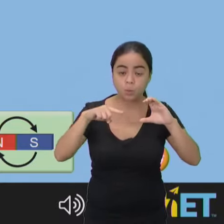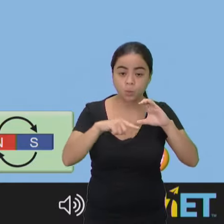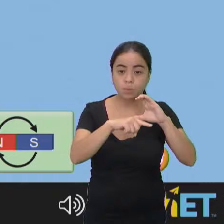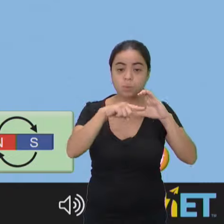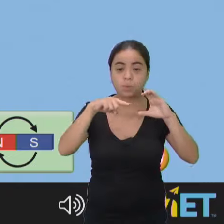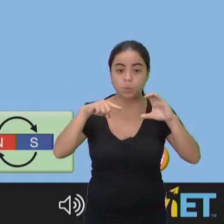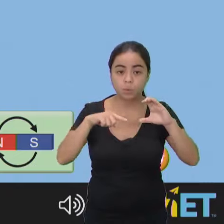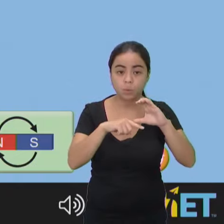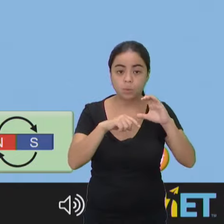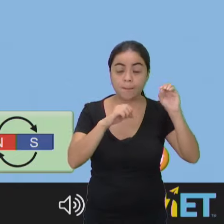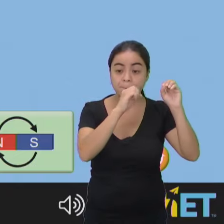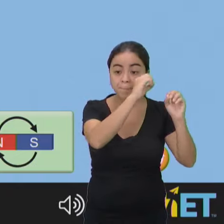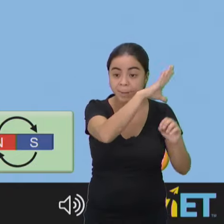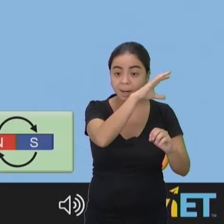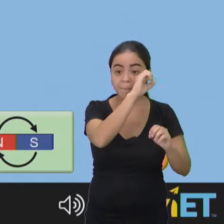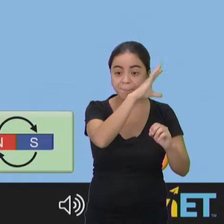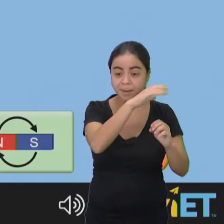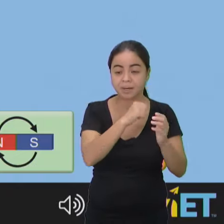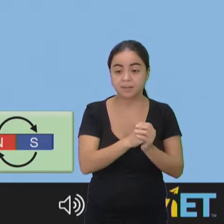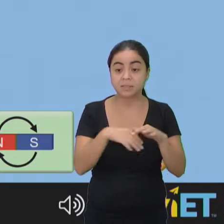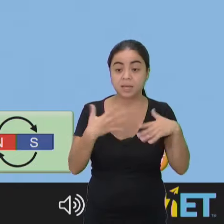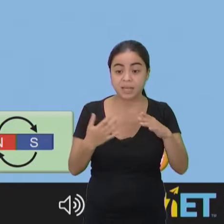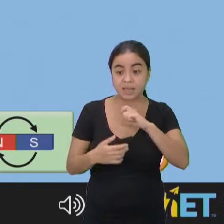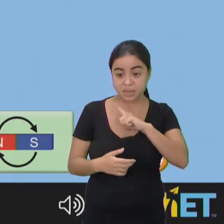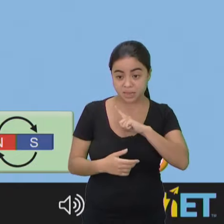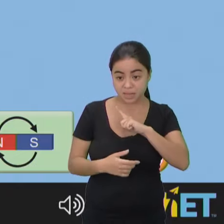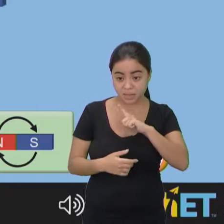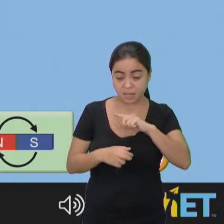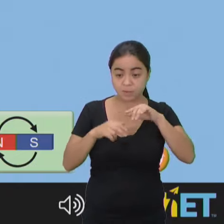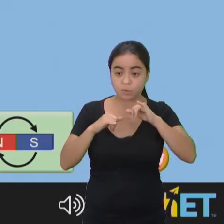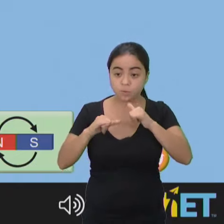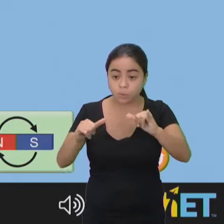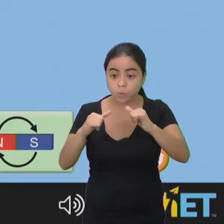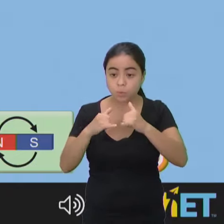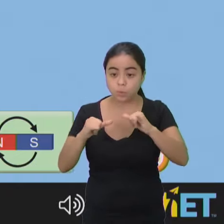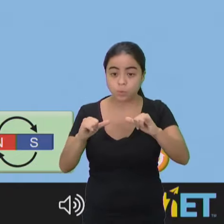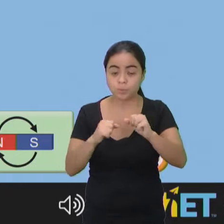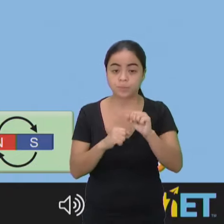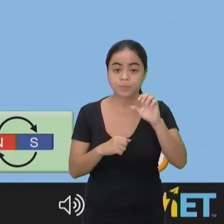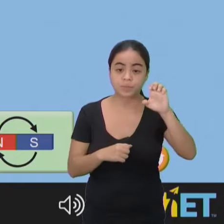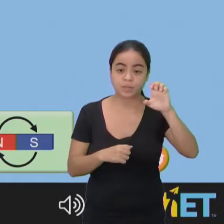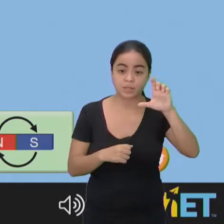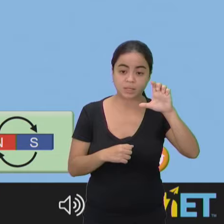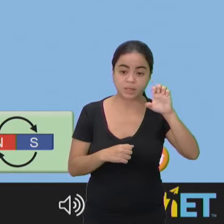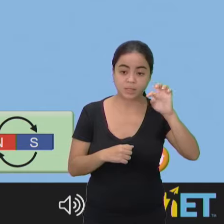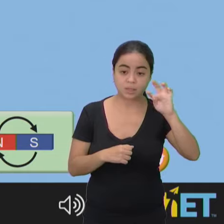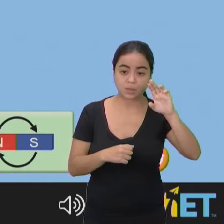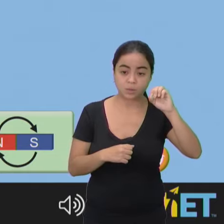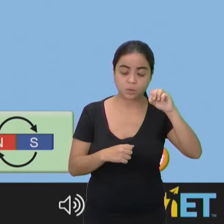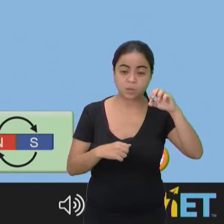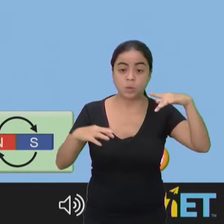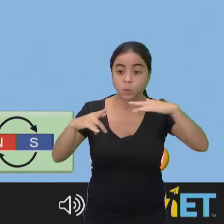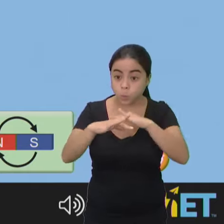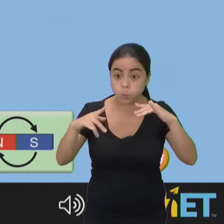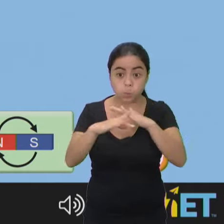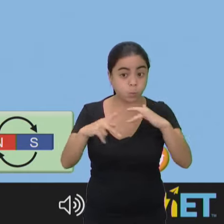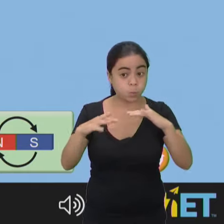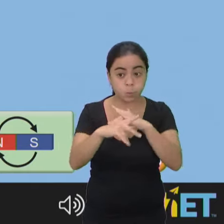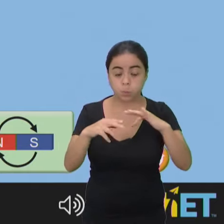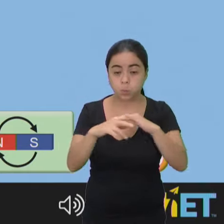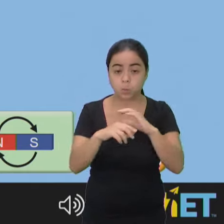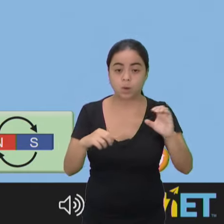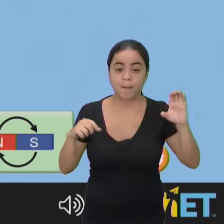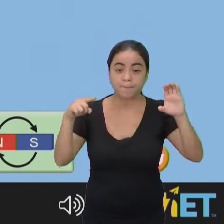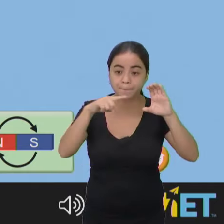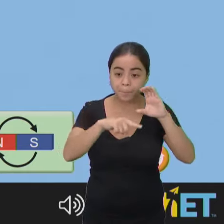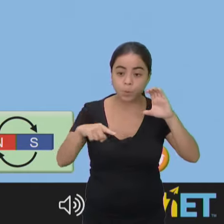acontece? Gera-se uma corrente elétrica, né? Os elétrons caminham aqui por essa bobina, né? Passando